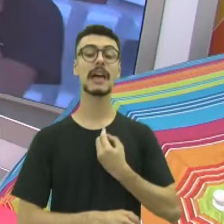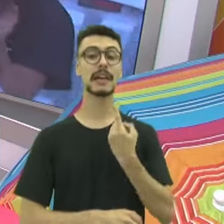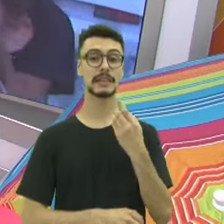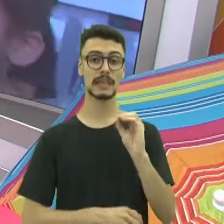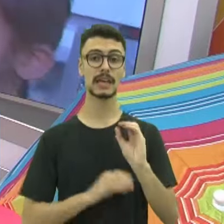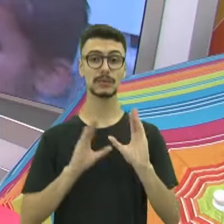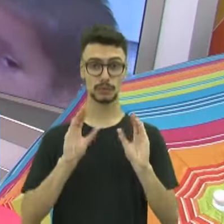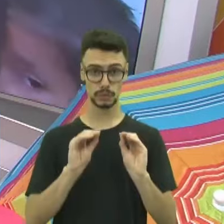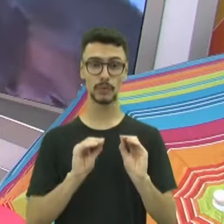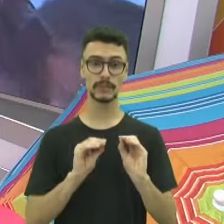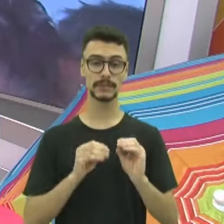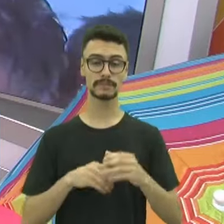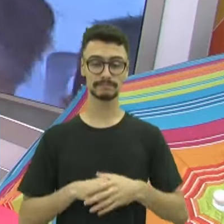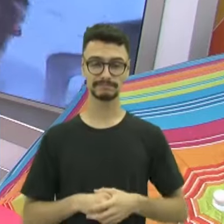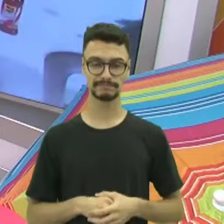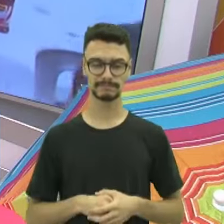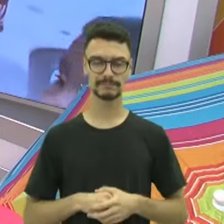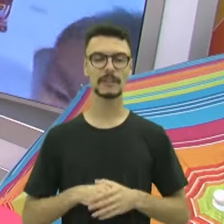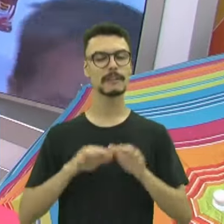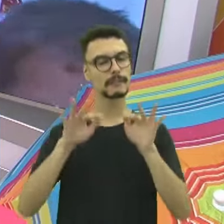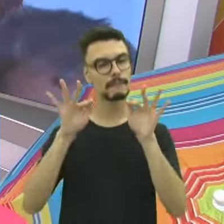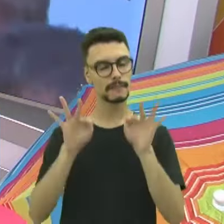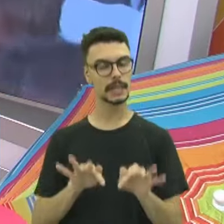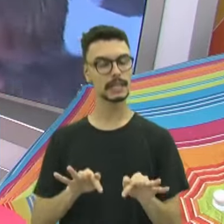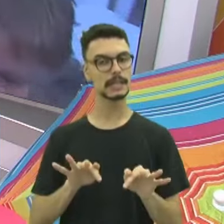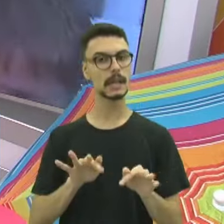horas. Gente, pra gente já ir finalizando esse link,